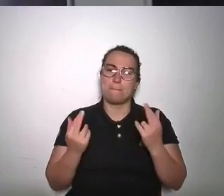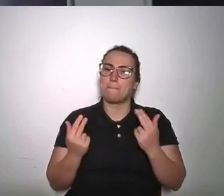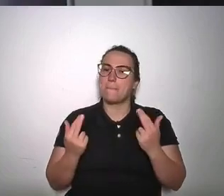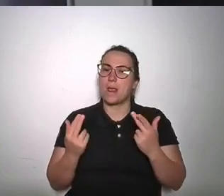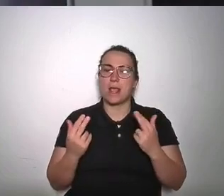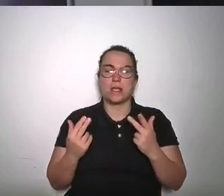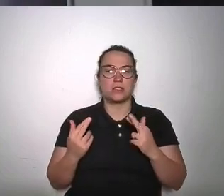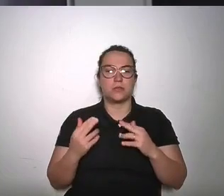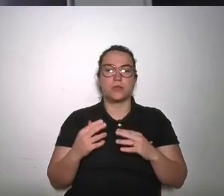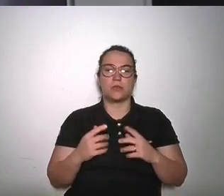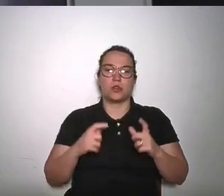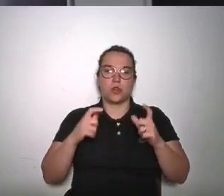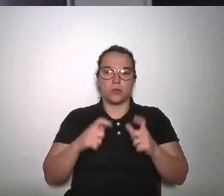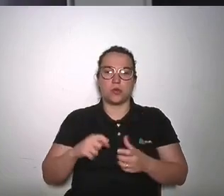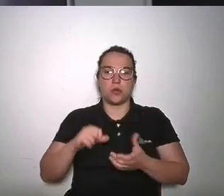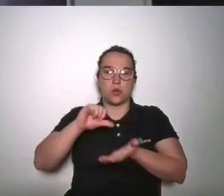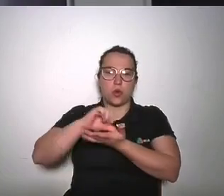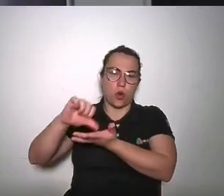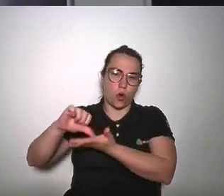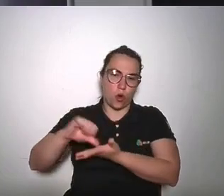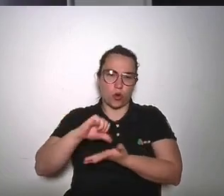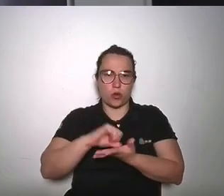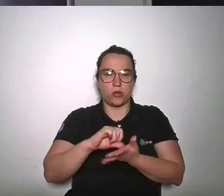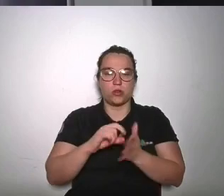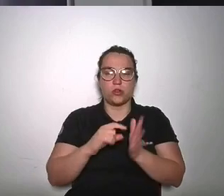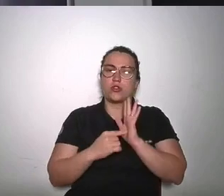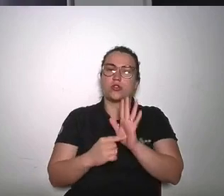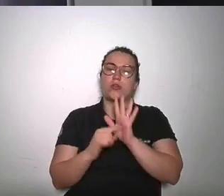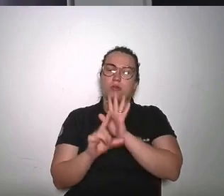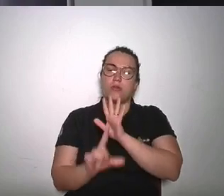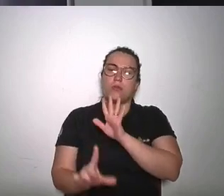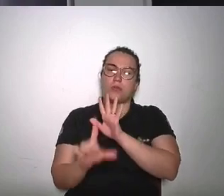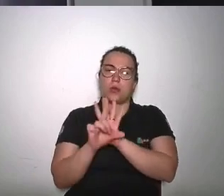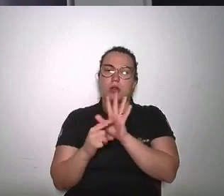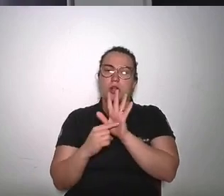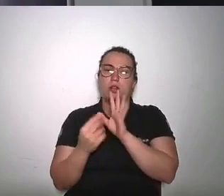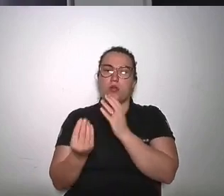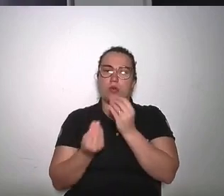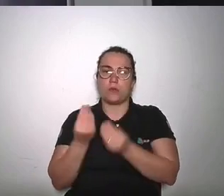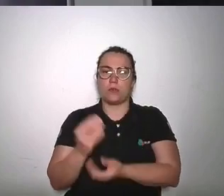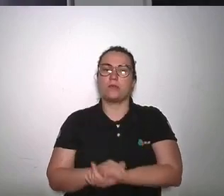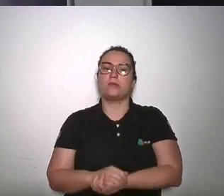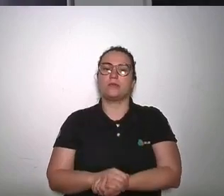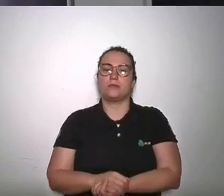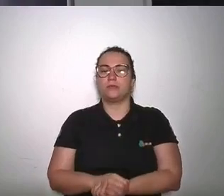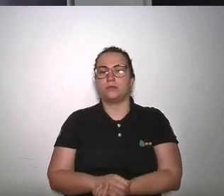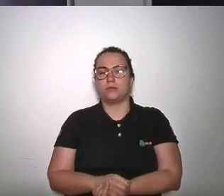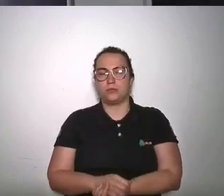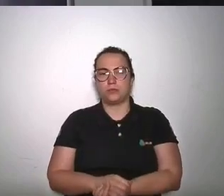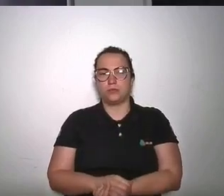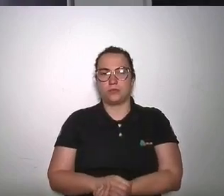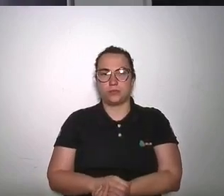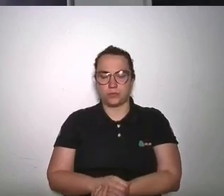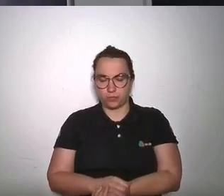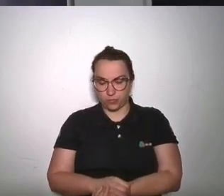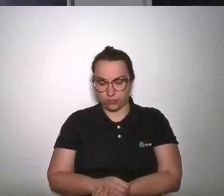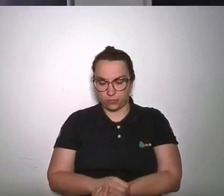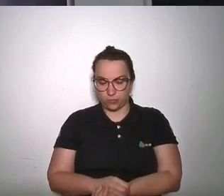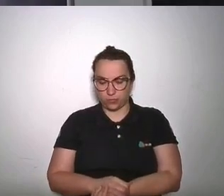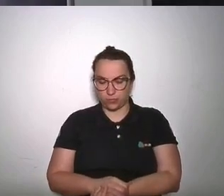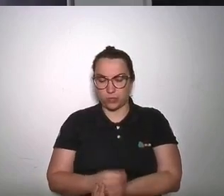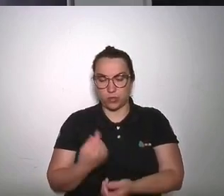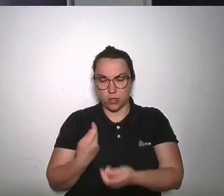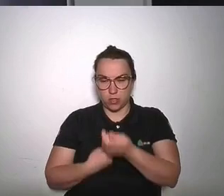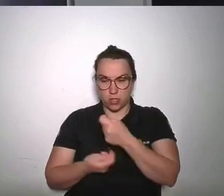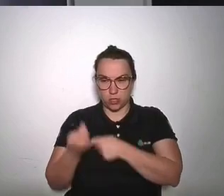órgão, que foi colocado antes. Só estou mostrando a lei agora, como é que ela vai ficar. Fazer algumas correçõezinhas. Então, na